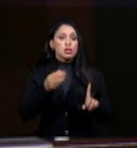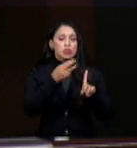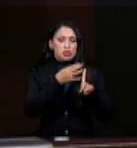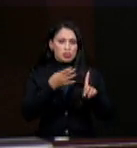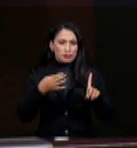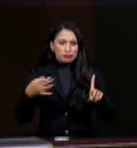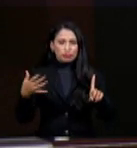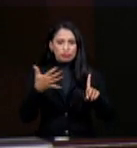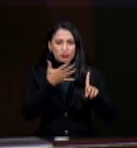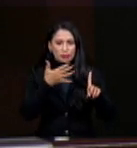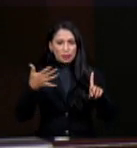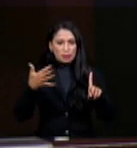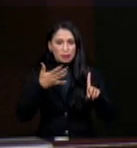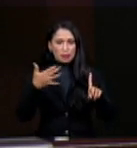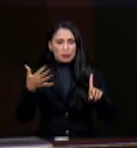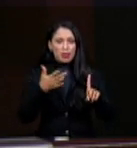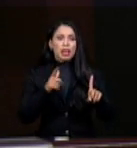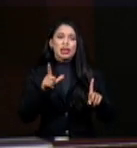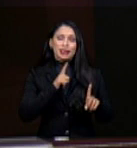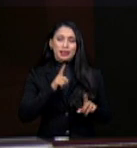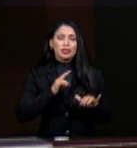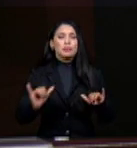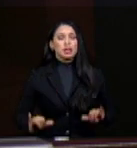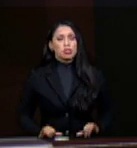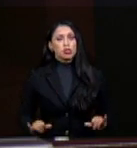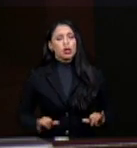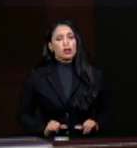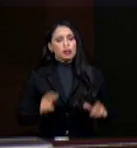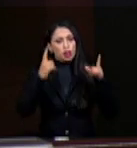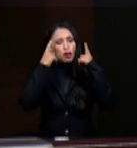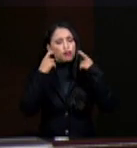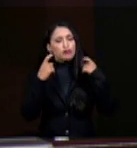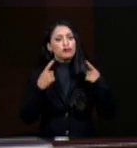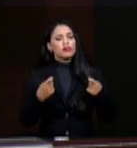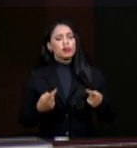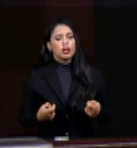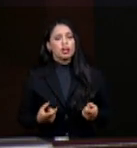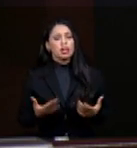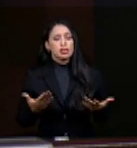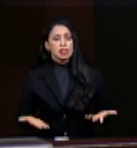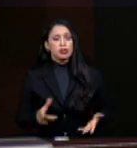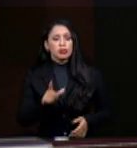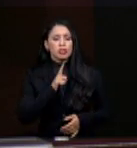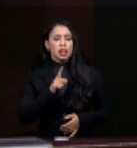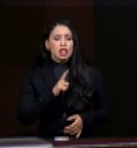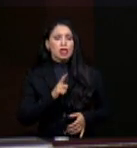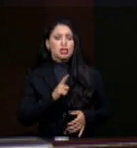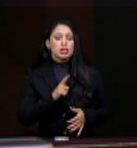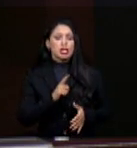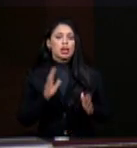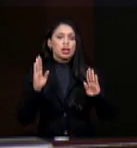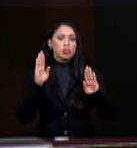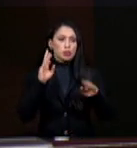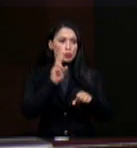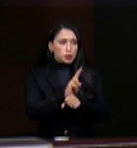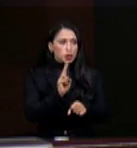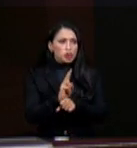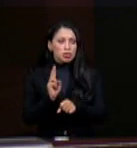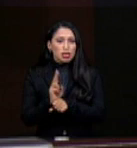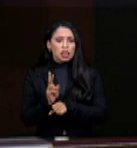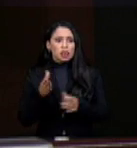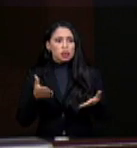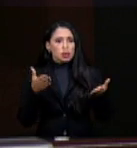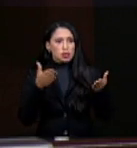LGBTQI+, que enfrentam a violência de gênero. Essa estratégia inclui a construção de novos abrigos específicos